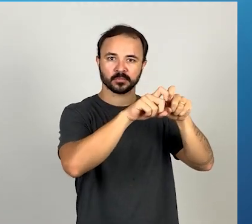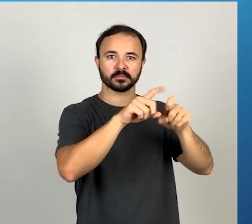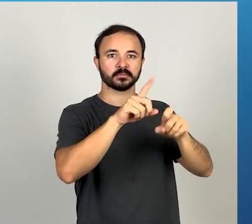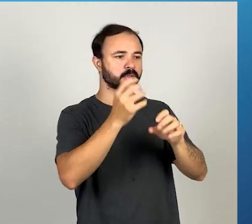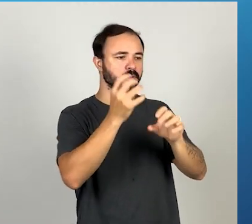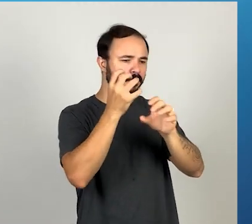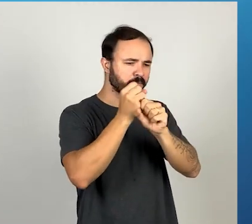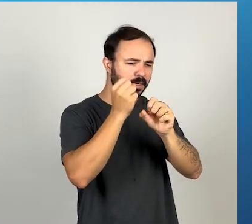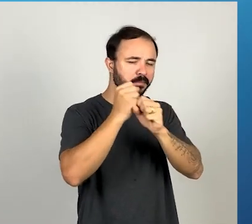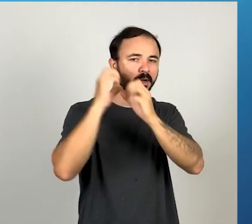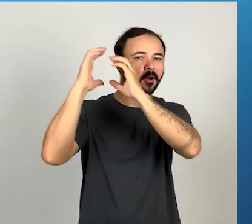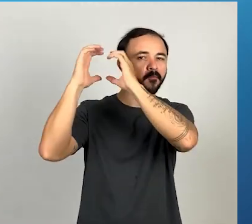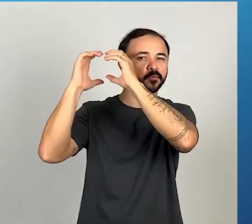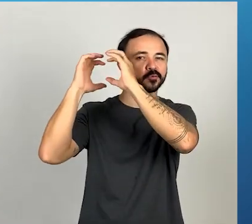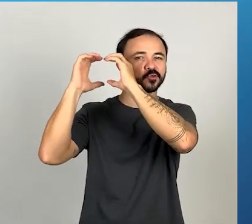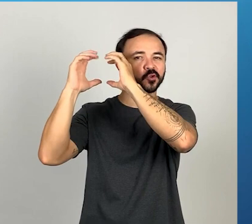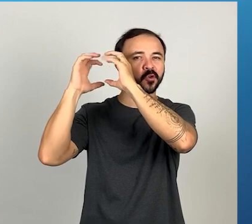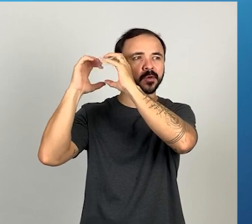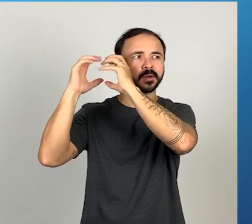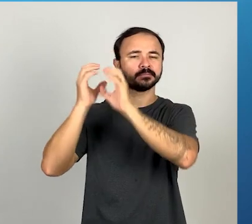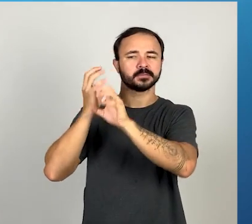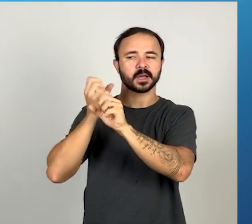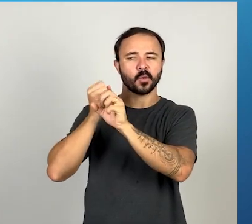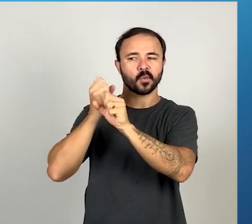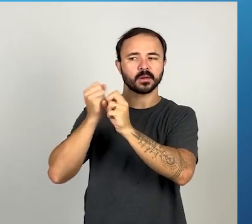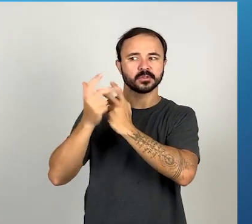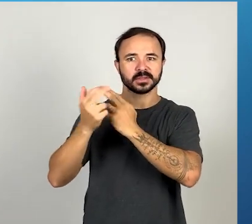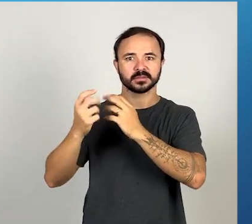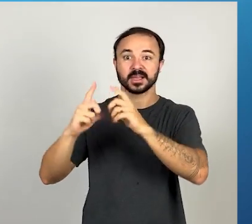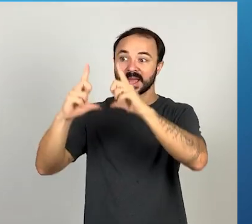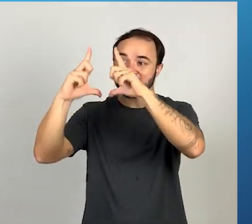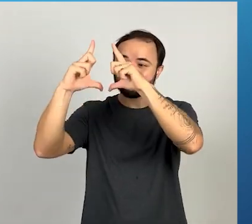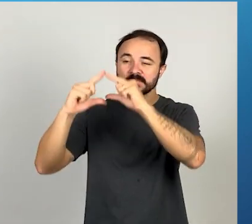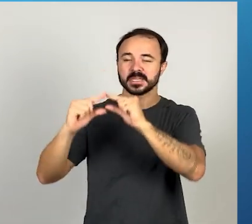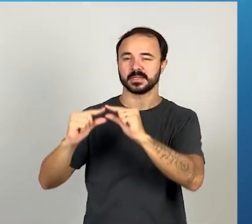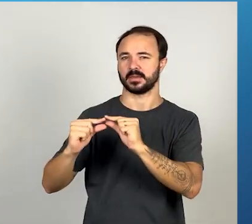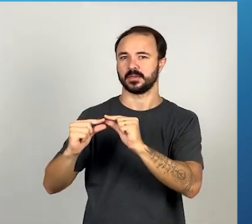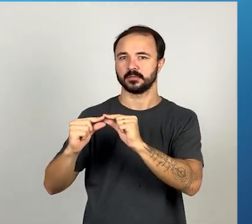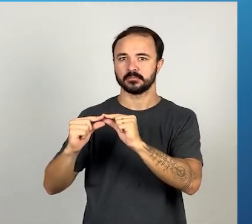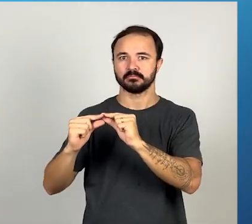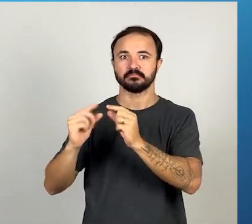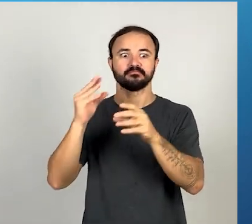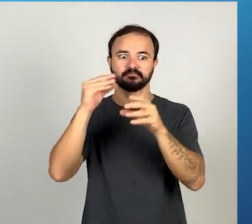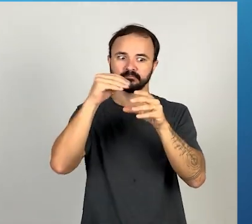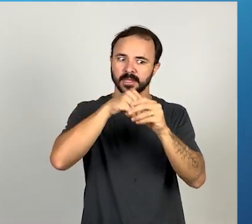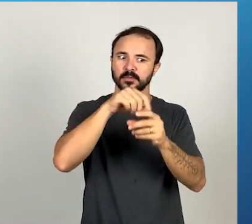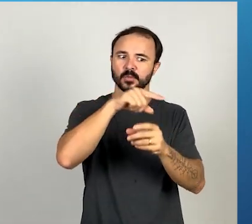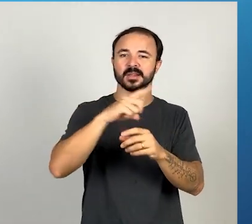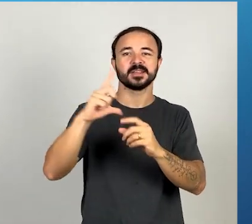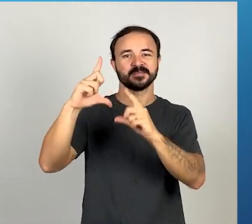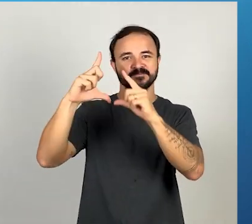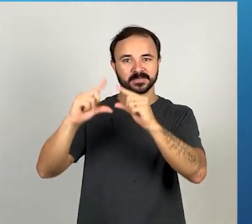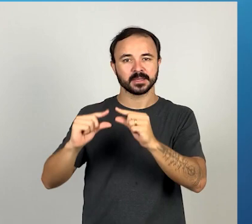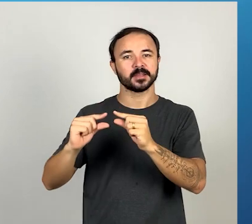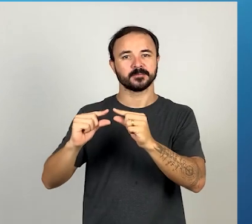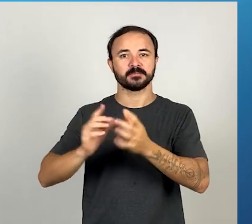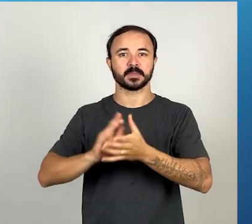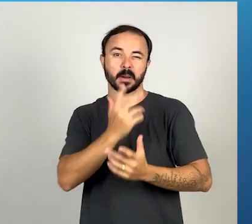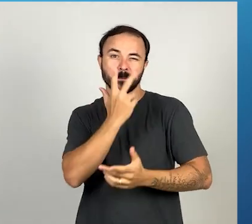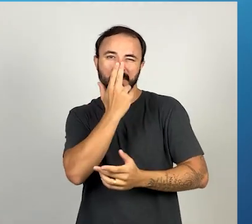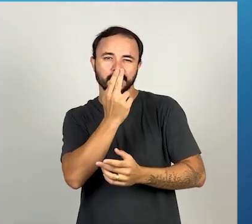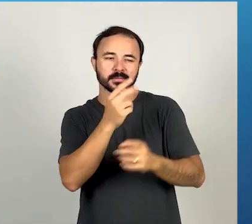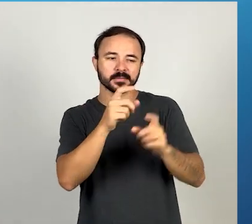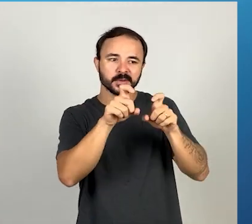muito menores do que a de um computador convencional. Então elas são chamadas de microcontroladores. Então, um microcontrolador é um